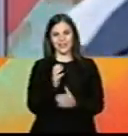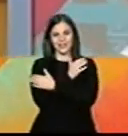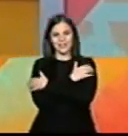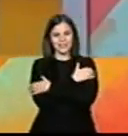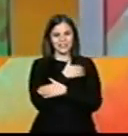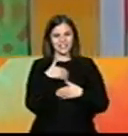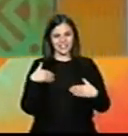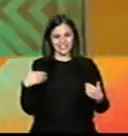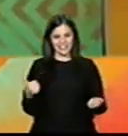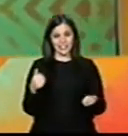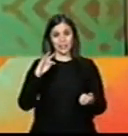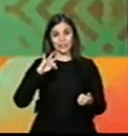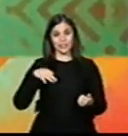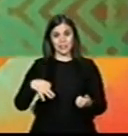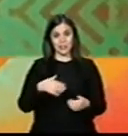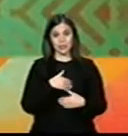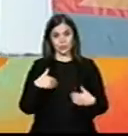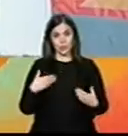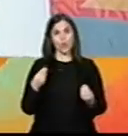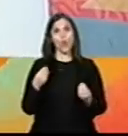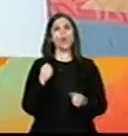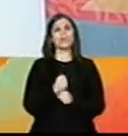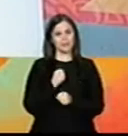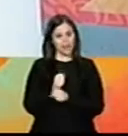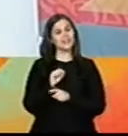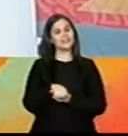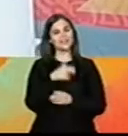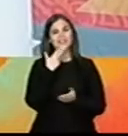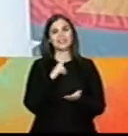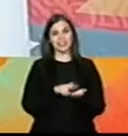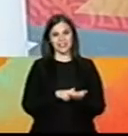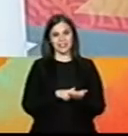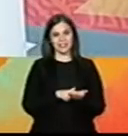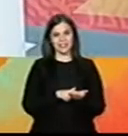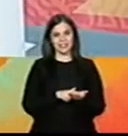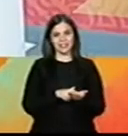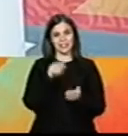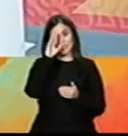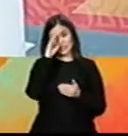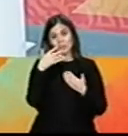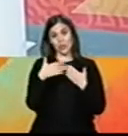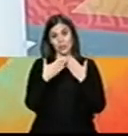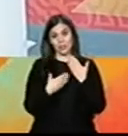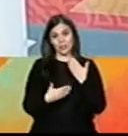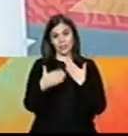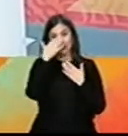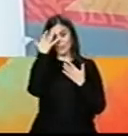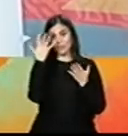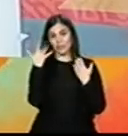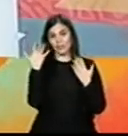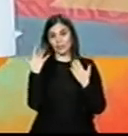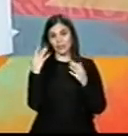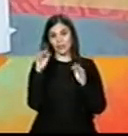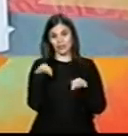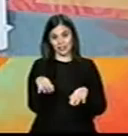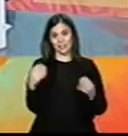Como estás? Fim de semana, muito trabalhoso? Muito trabalhoso. Foi? Muito trabalhoso. Diz que agora daqui para a frente, verão, não para. Acabou o teu verão, não